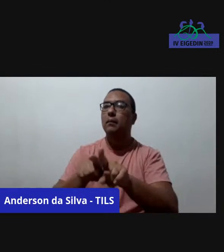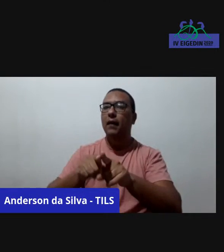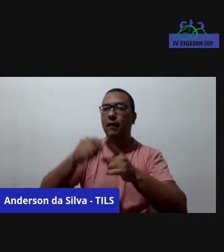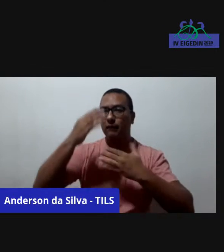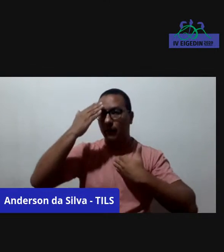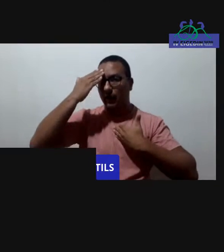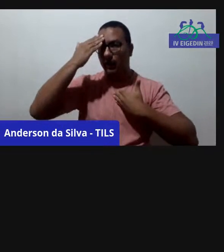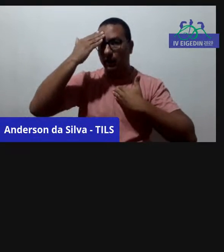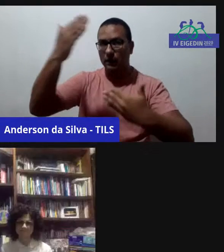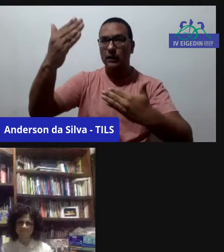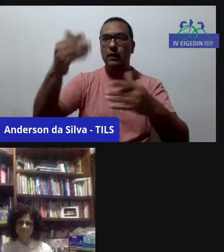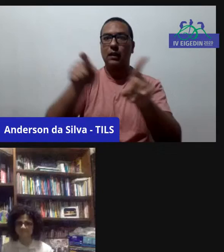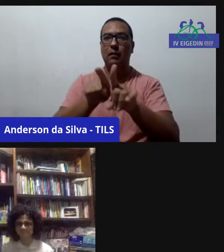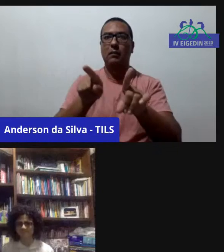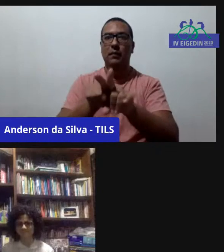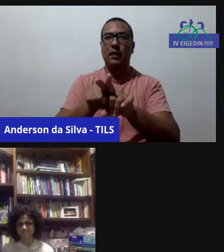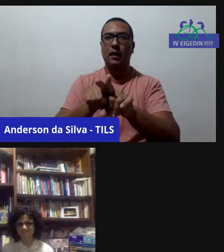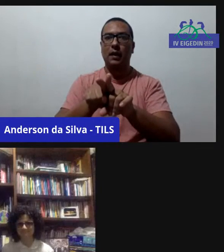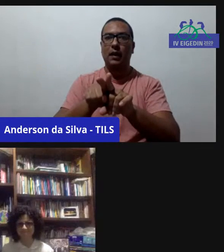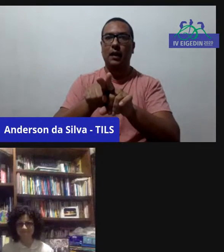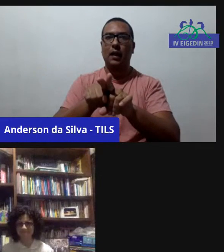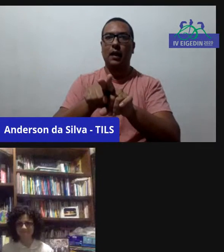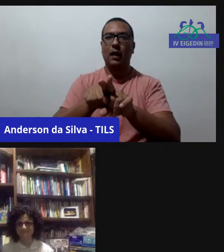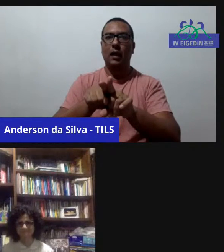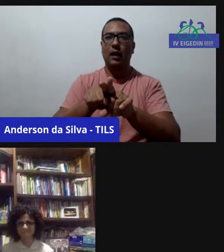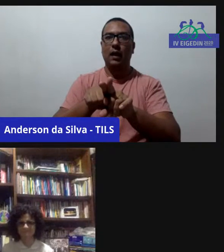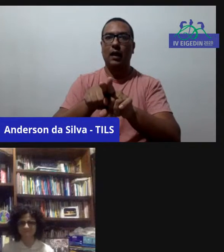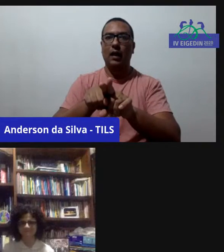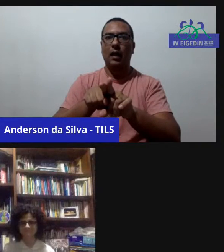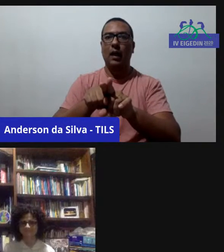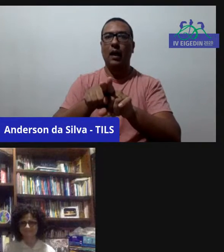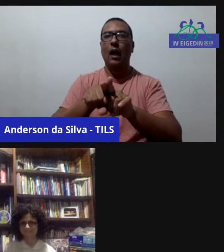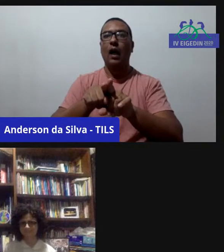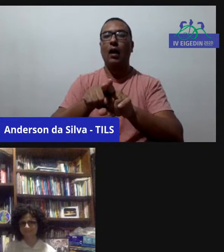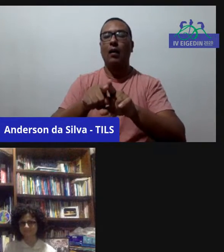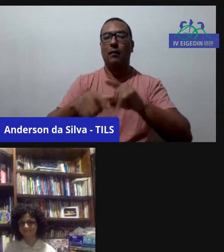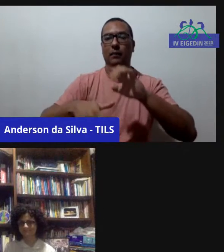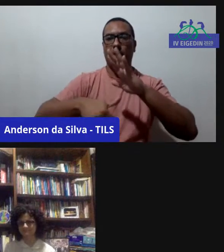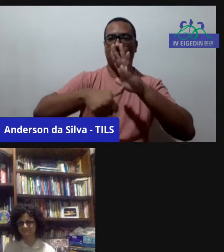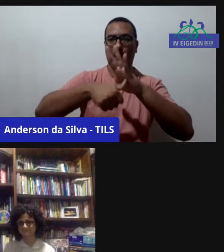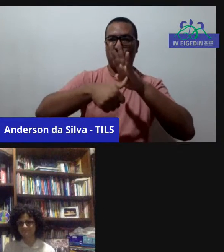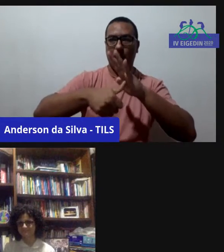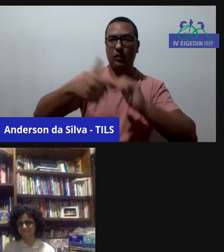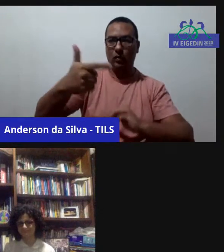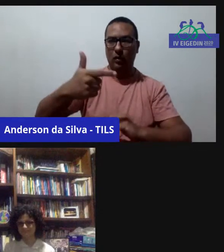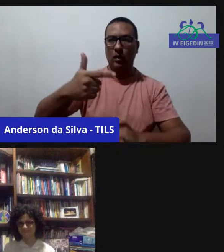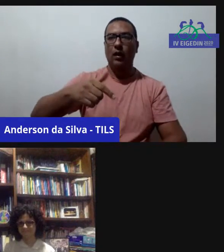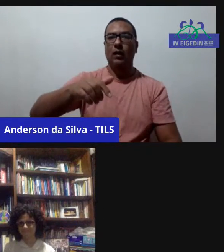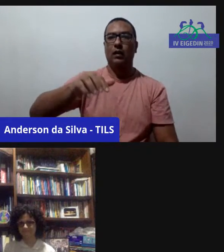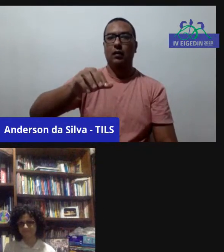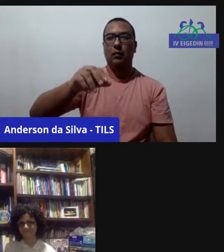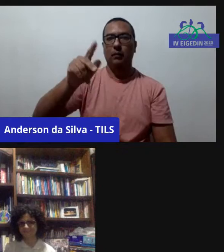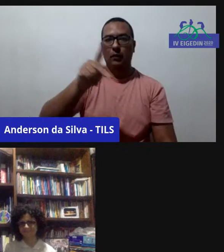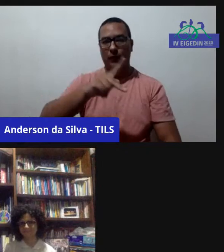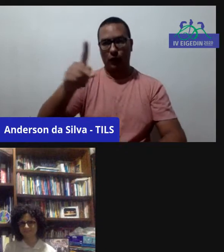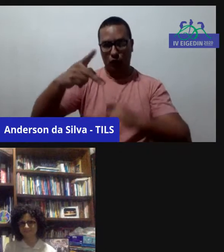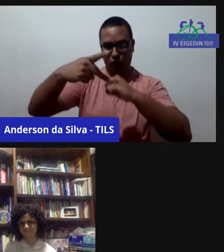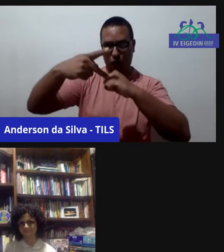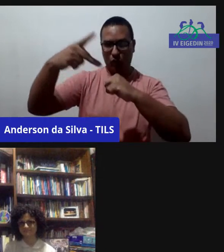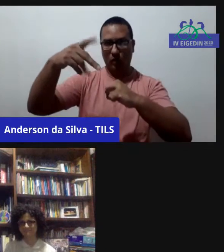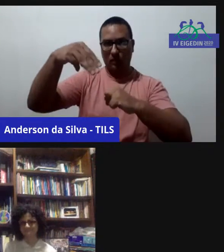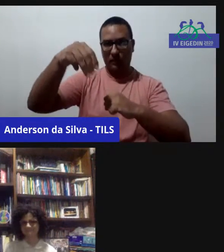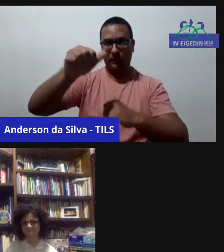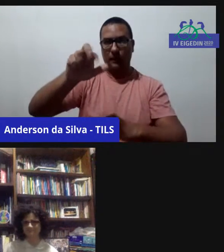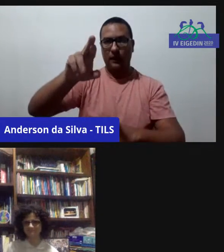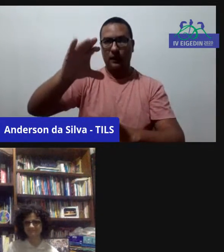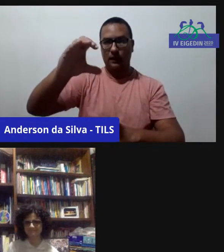antemão a presença do nosso pró-reitor de extensão, cultura e esporte, o professor Dr. Marcelo Fernandes Pereira,